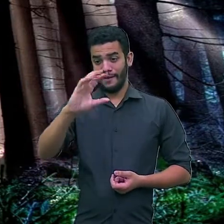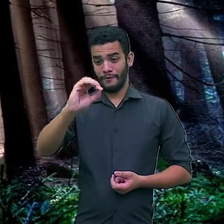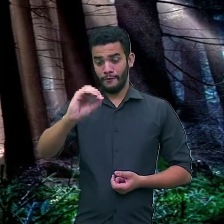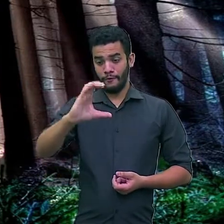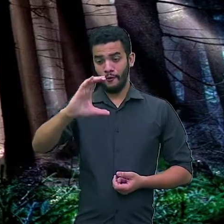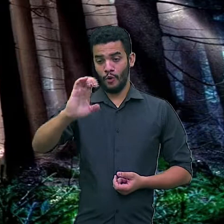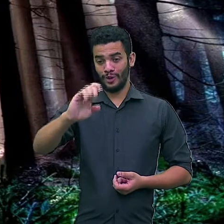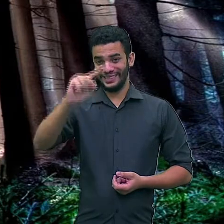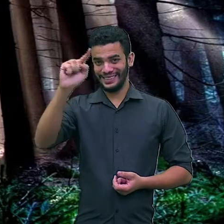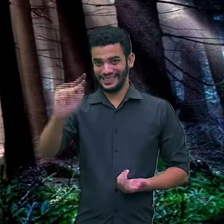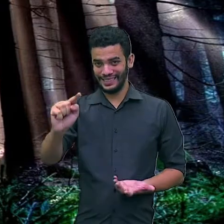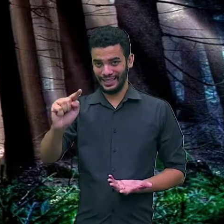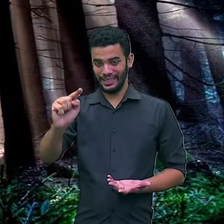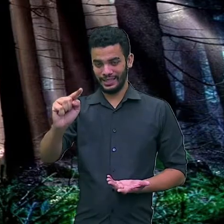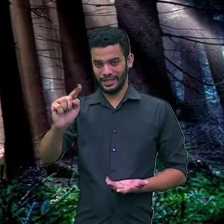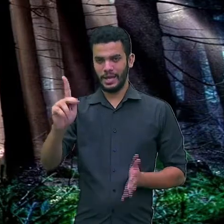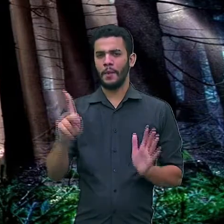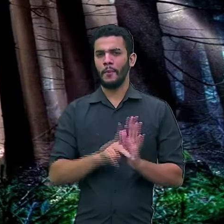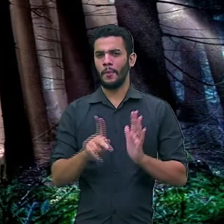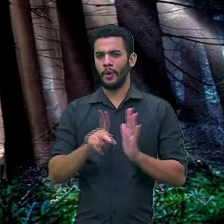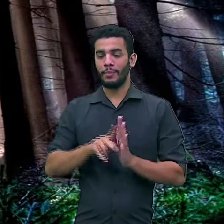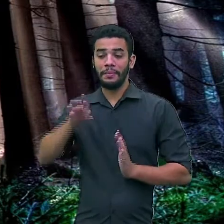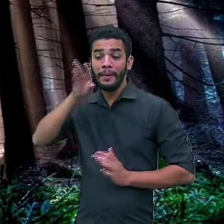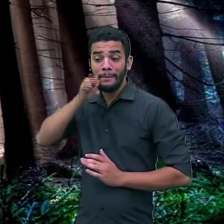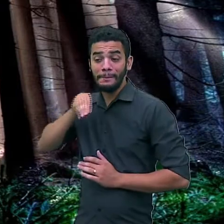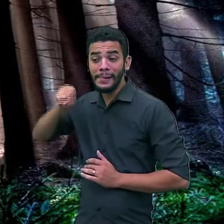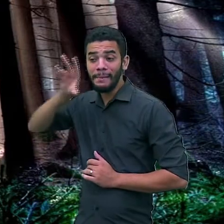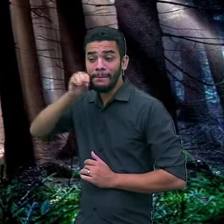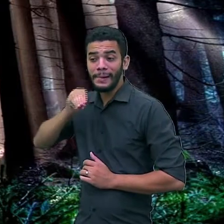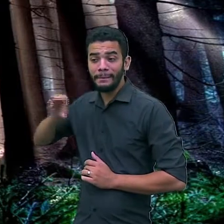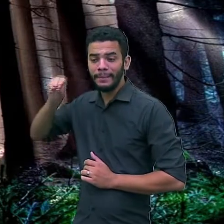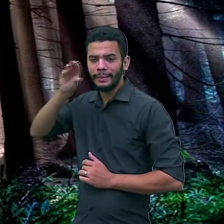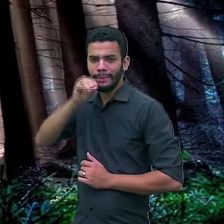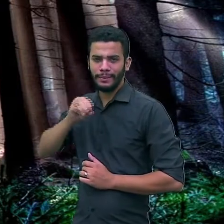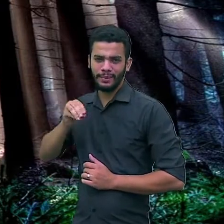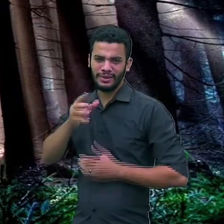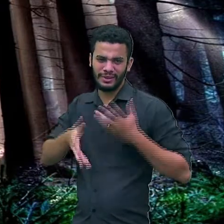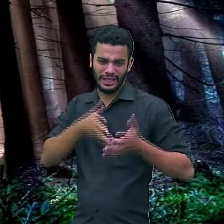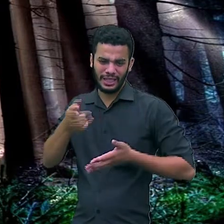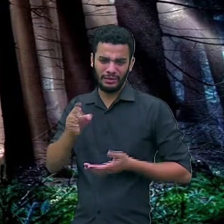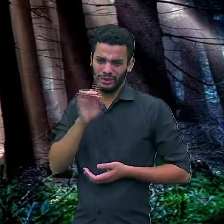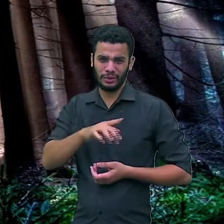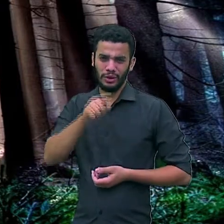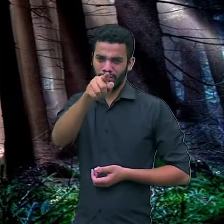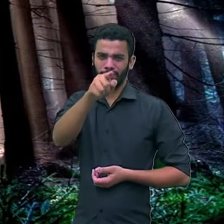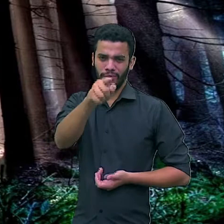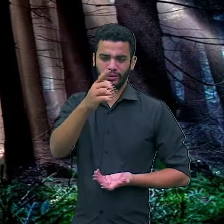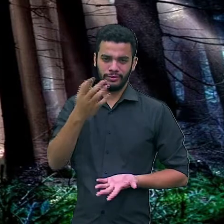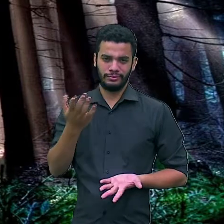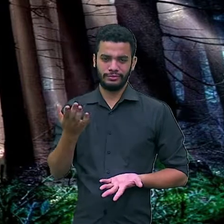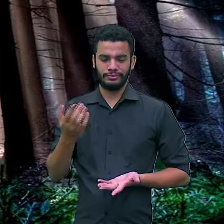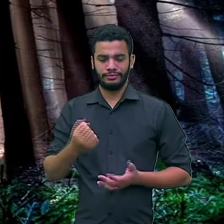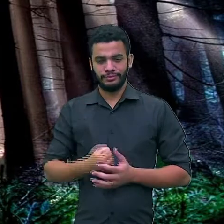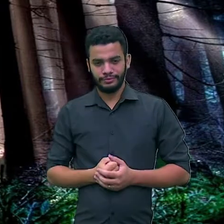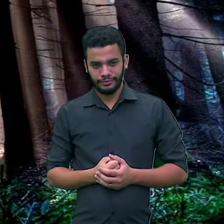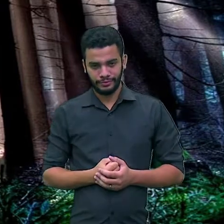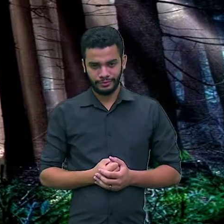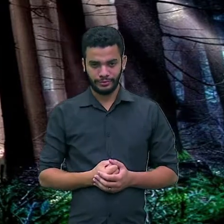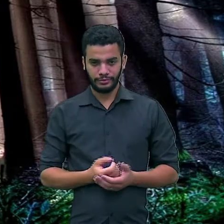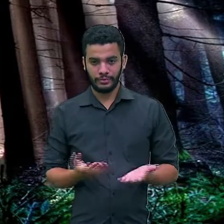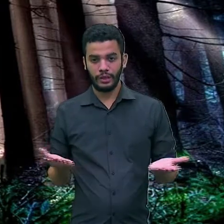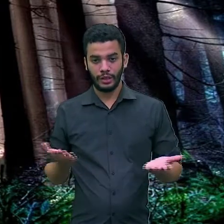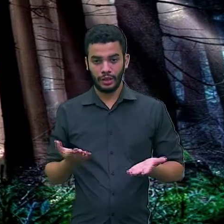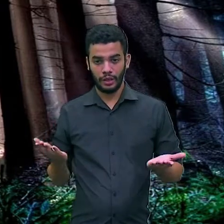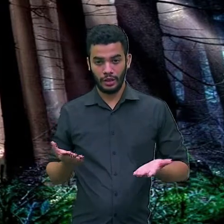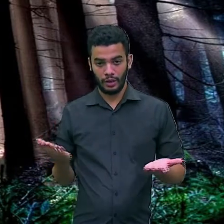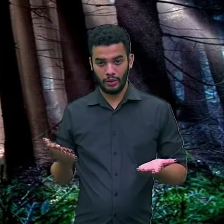Agora vamos então à terceira pessoa do singular e do plural. A terceira pessoa do singular, que é ele ou ela. E